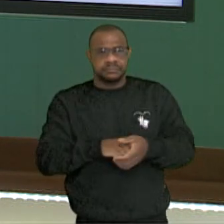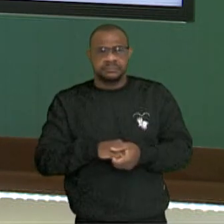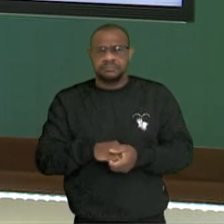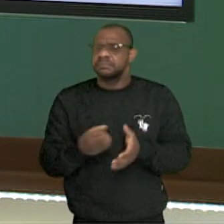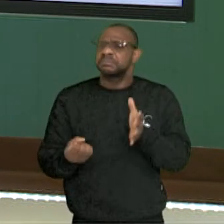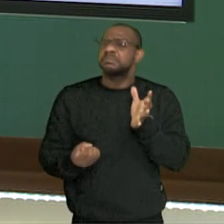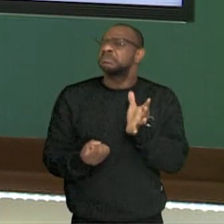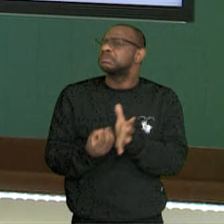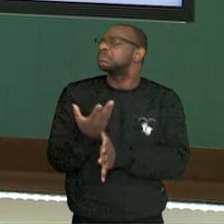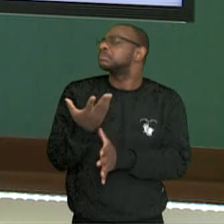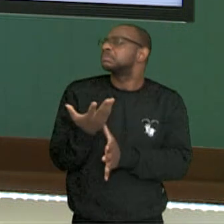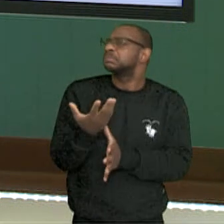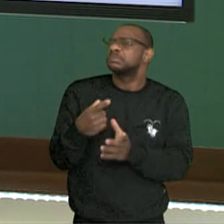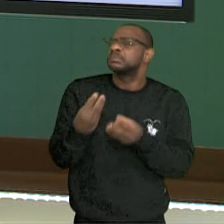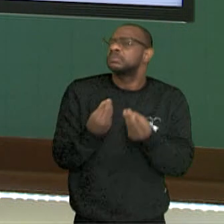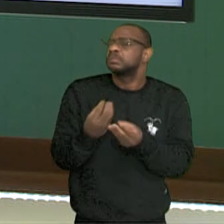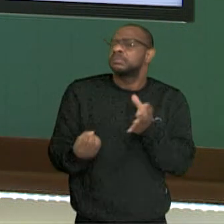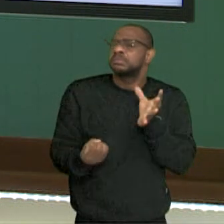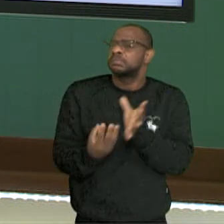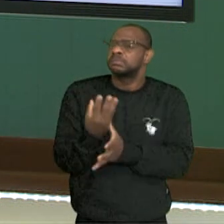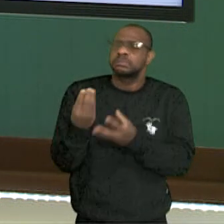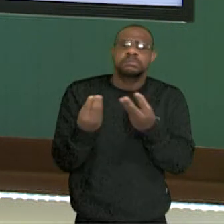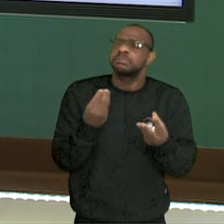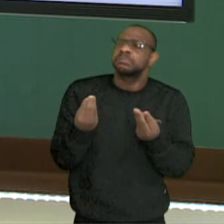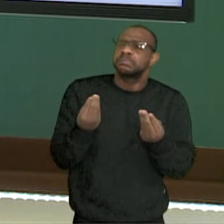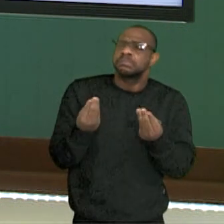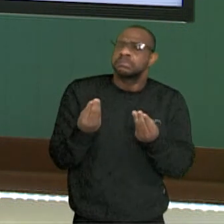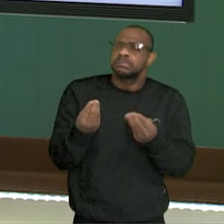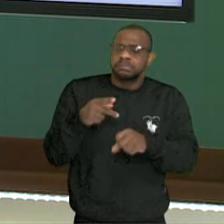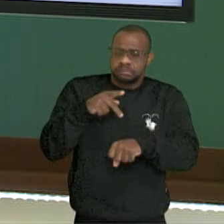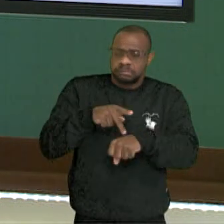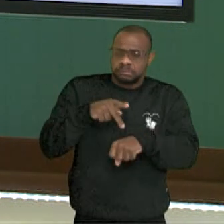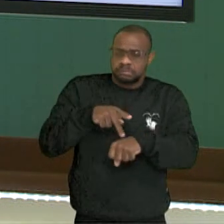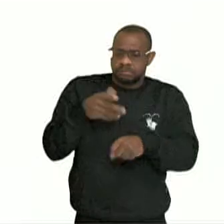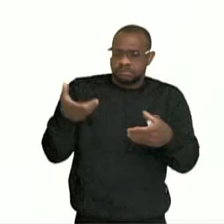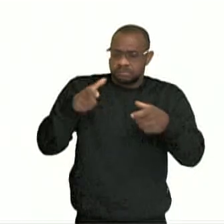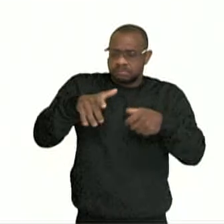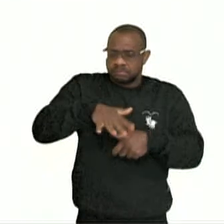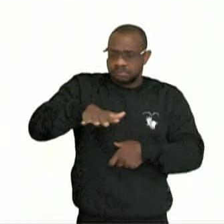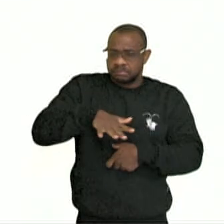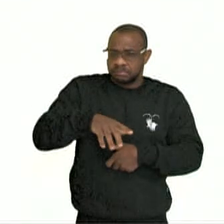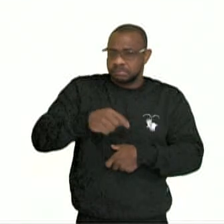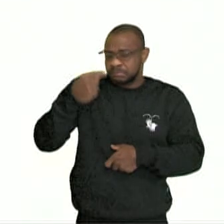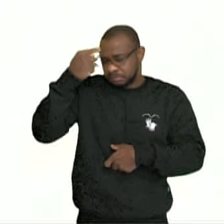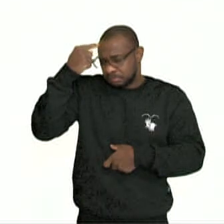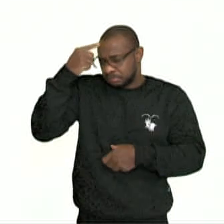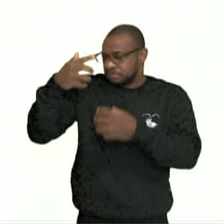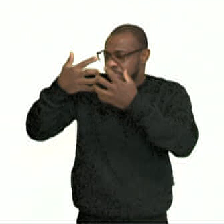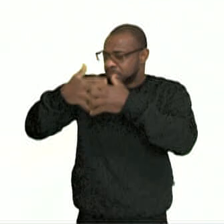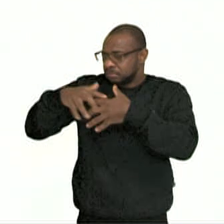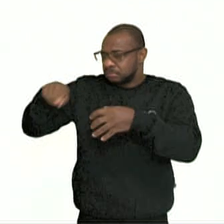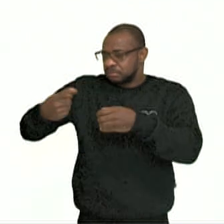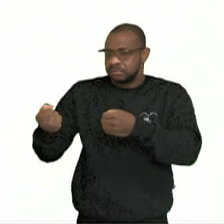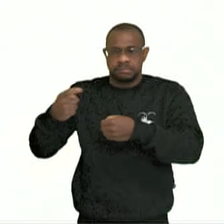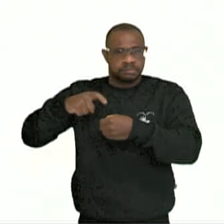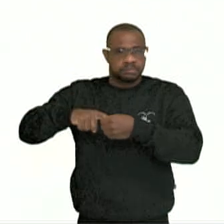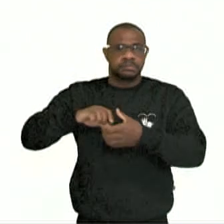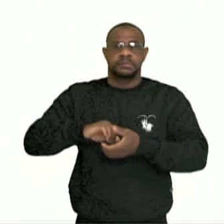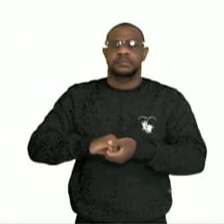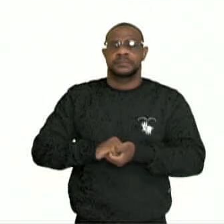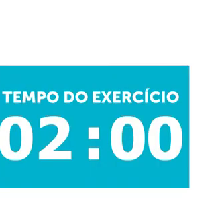das rochas dessa região? Vou dar um tempinho para vocês pensarem e eu já retorno.